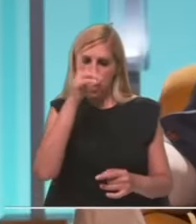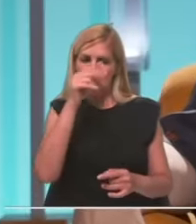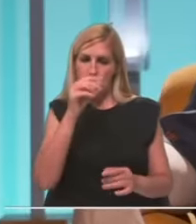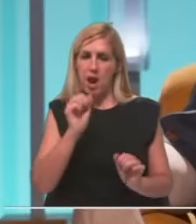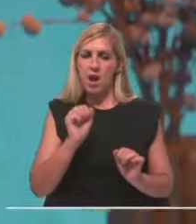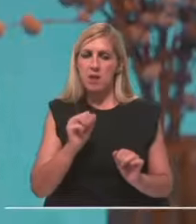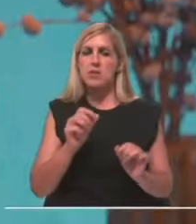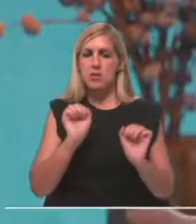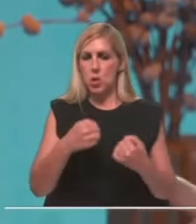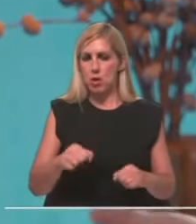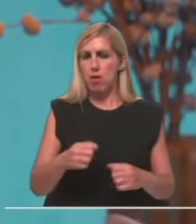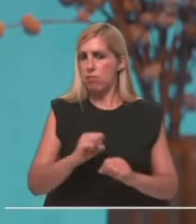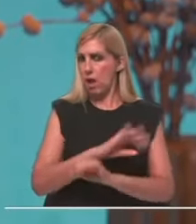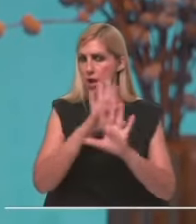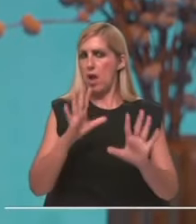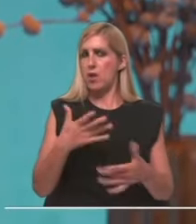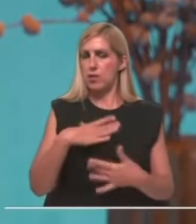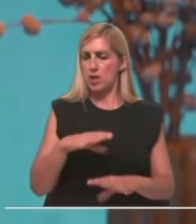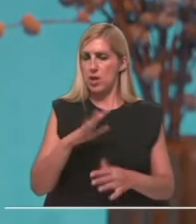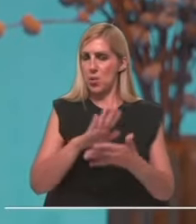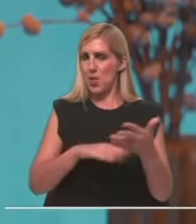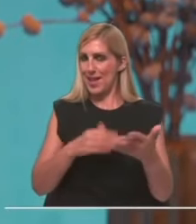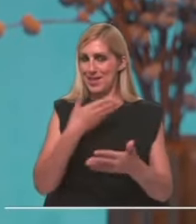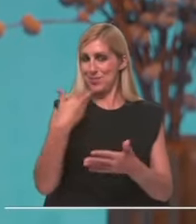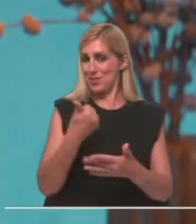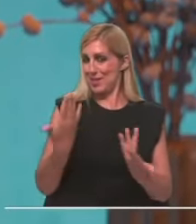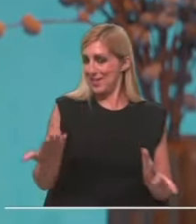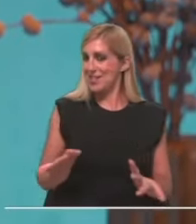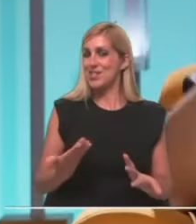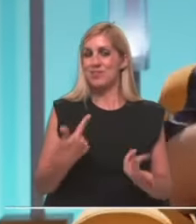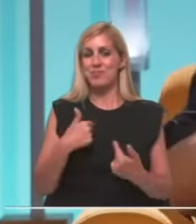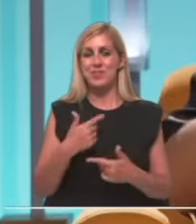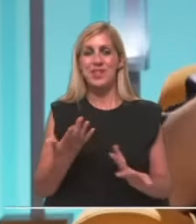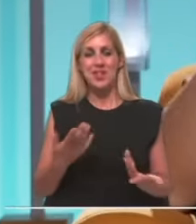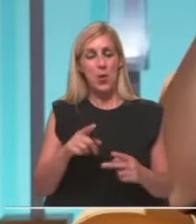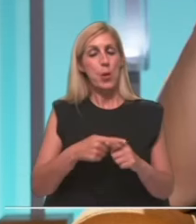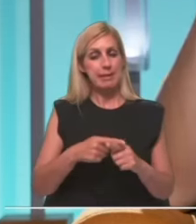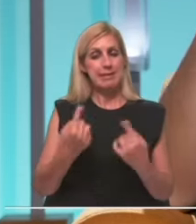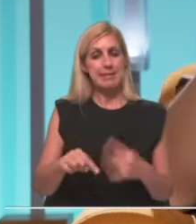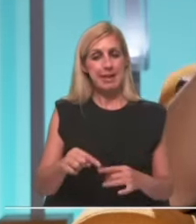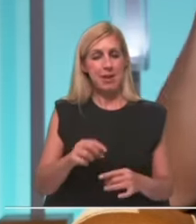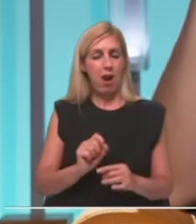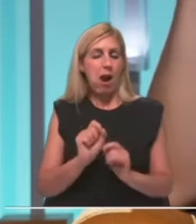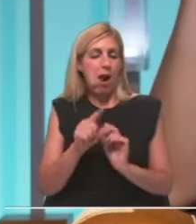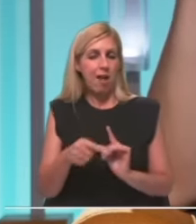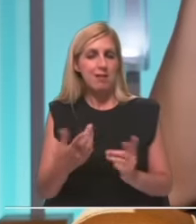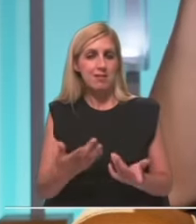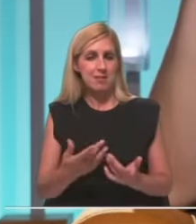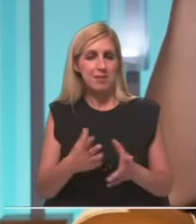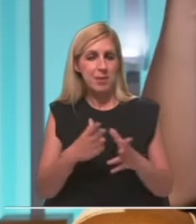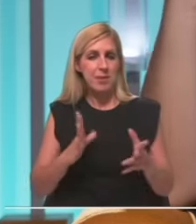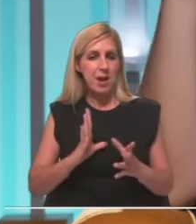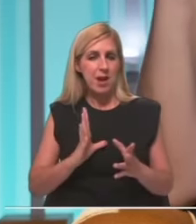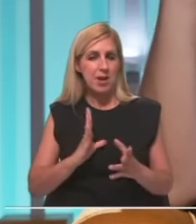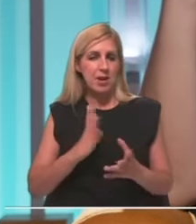nada namorar? É óbvio que queria, via colegas bonitas e tal, então estava interessado. Eu estava interessado porque eu tenho aqui uma nota: primeiro grande desgosto de